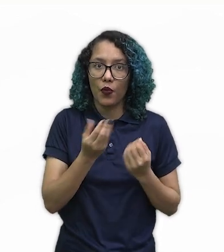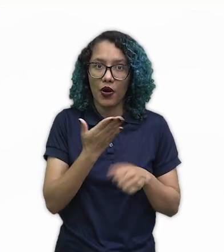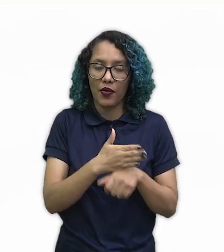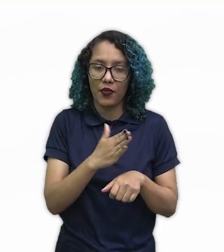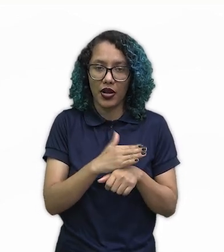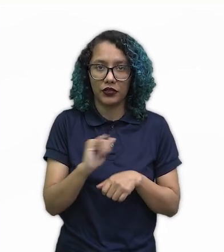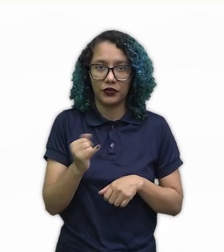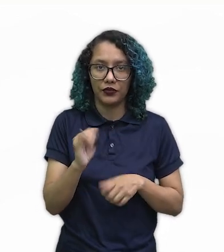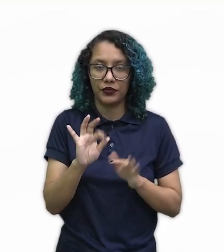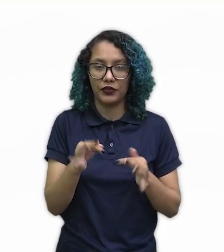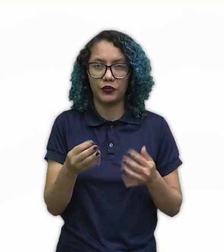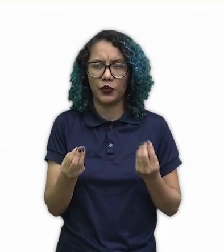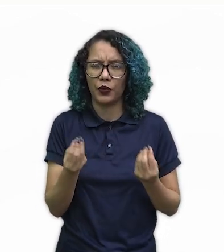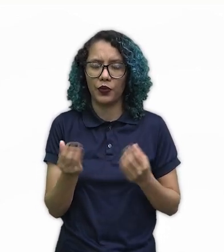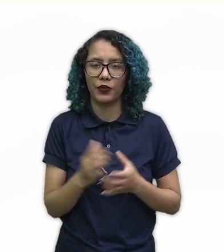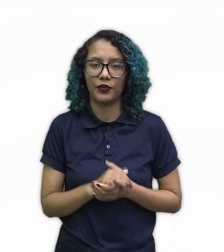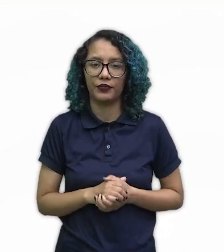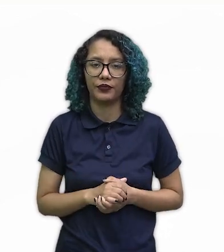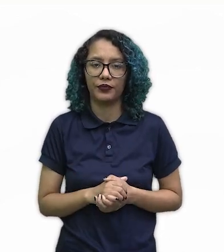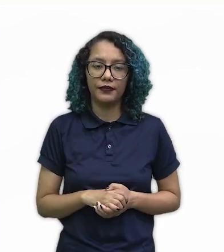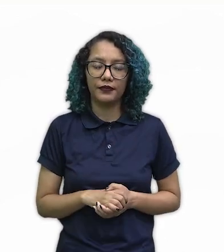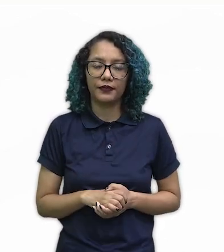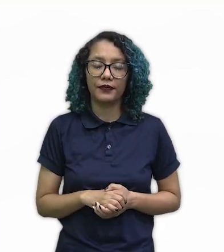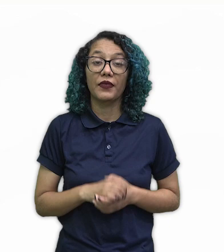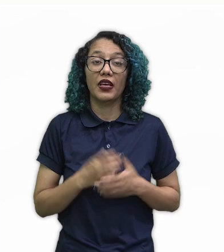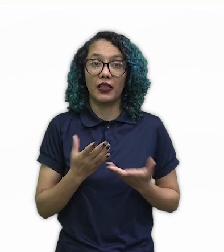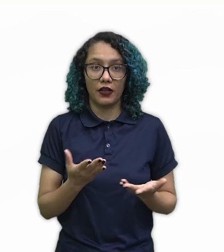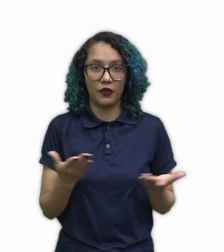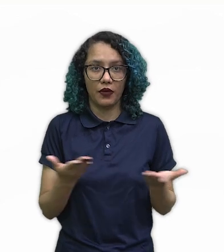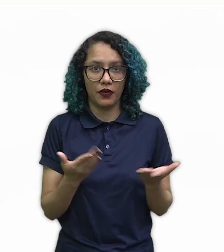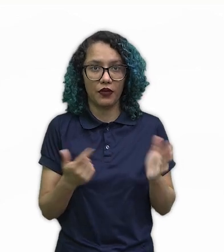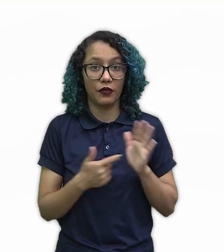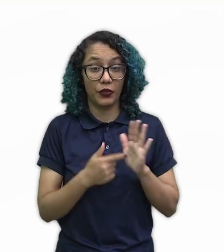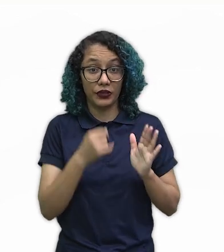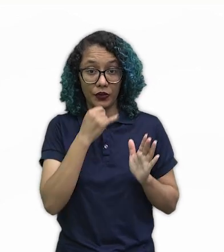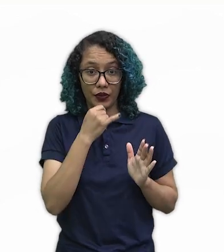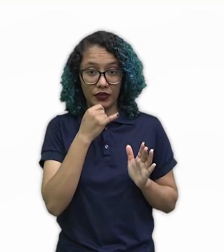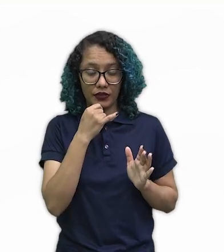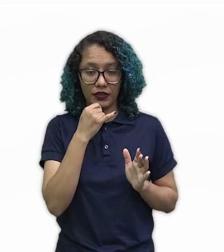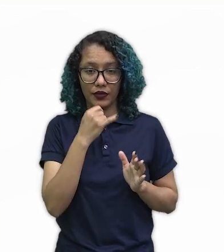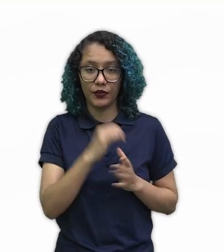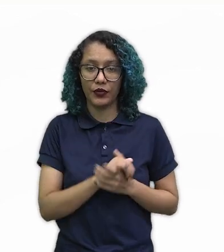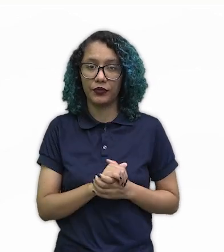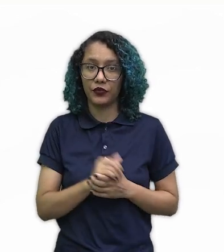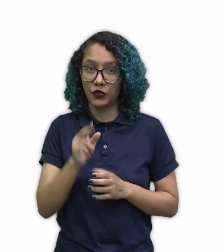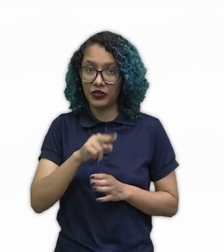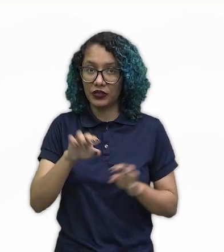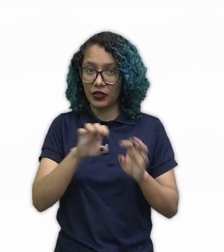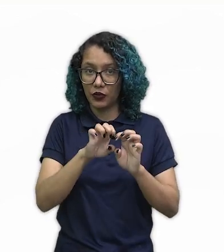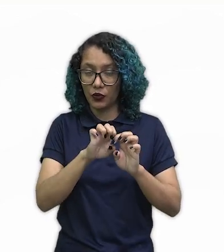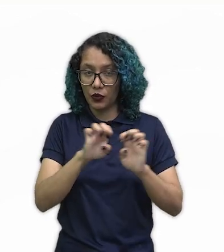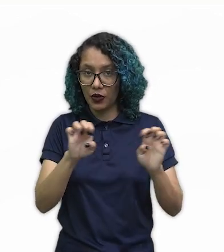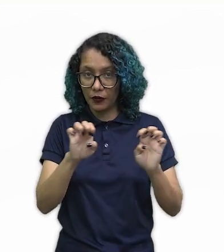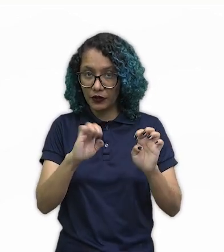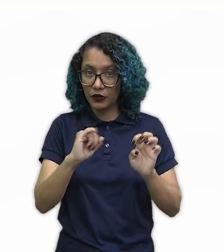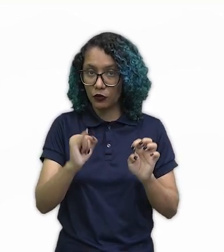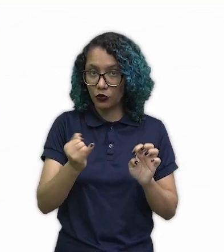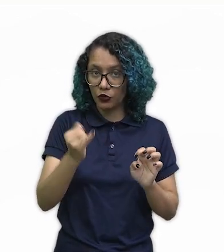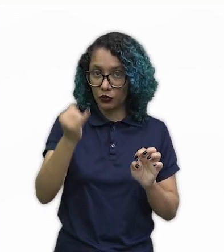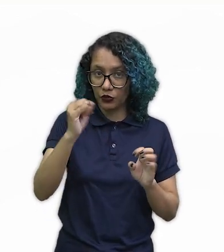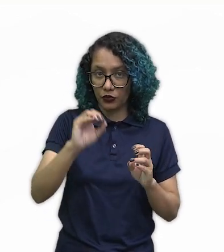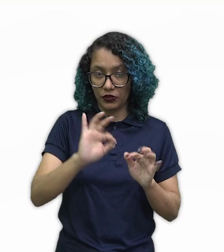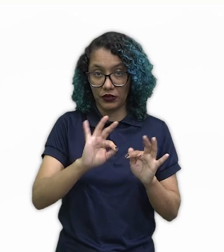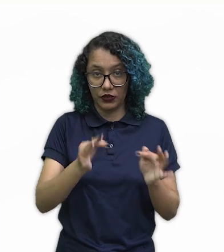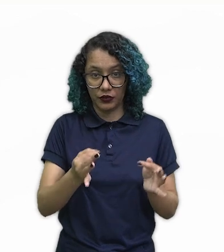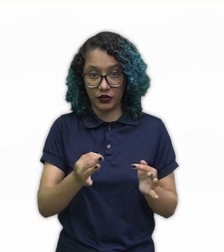os juros. Vamos aqui, ó, resolver um exemplo agora para a gente aplicar a fórmula dos juros simples, para a gente ver como é que a gente calcula, porque